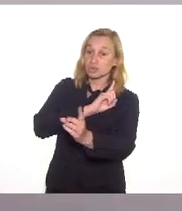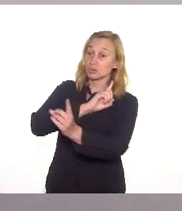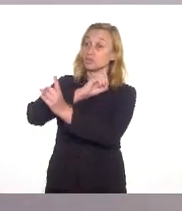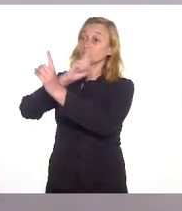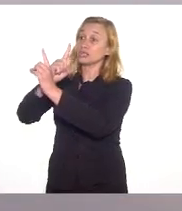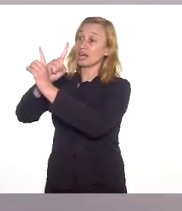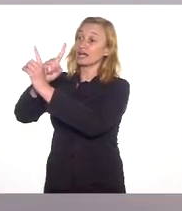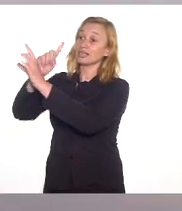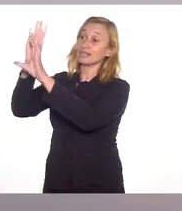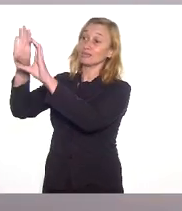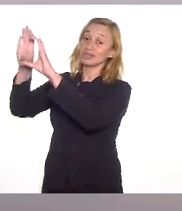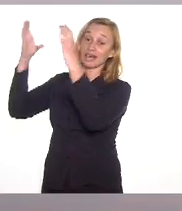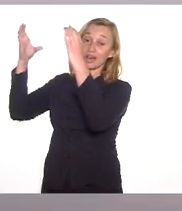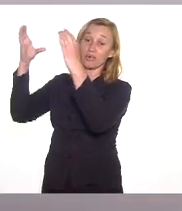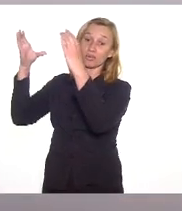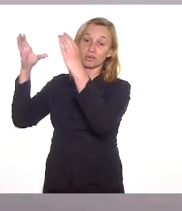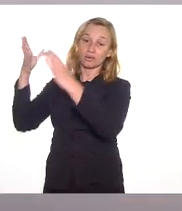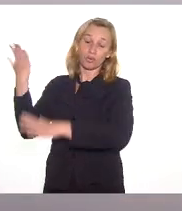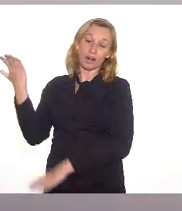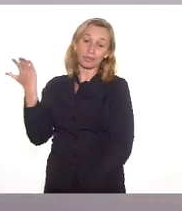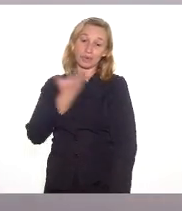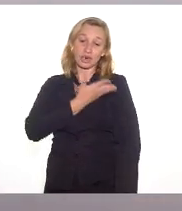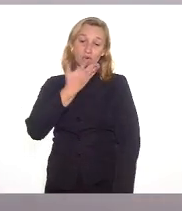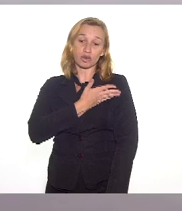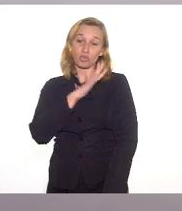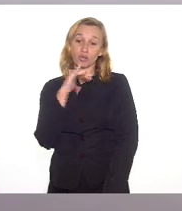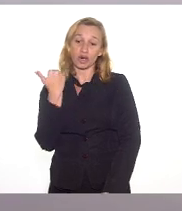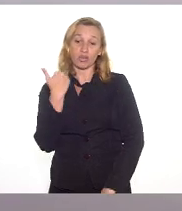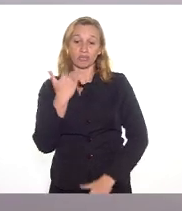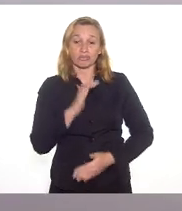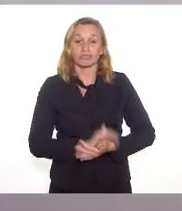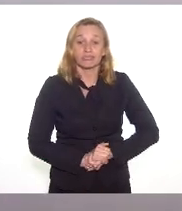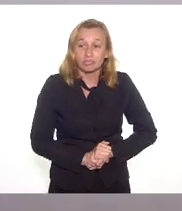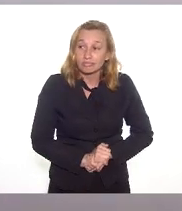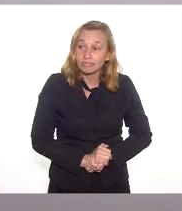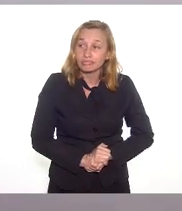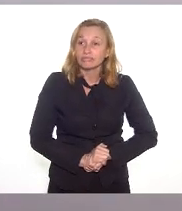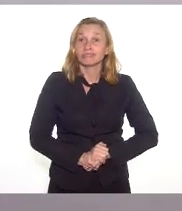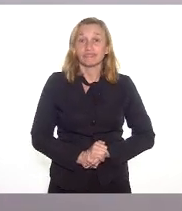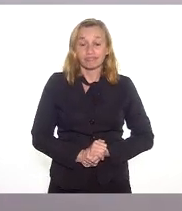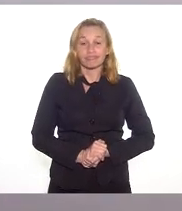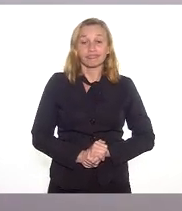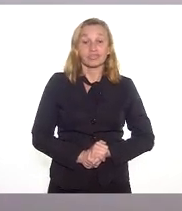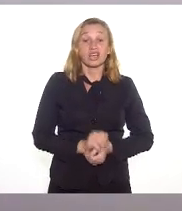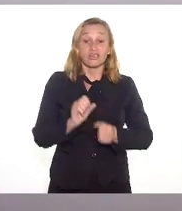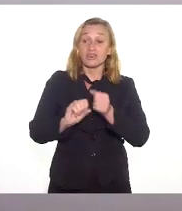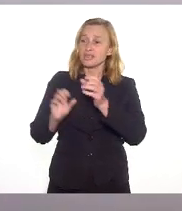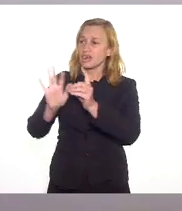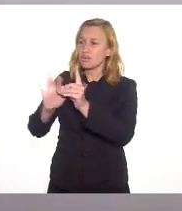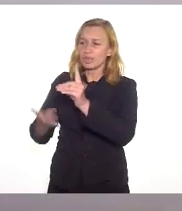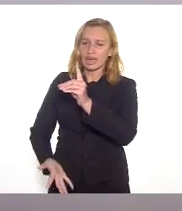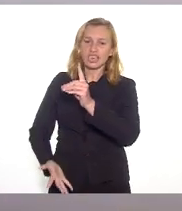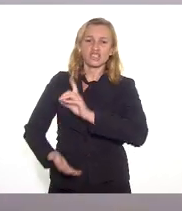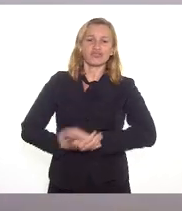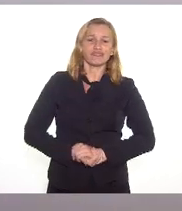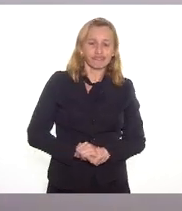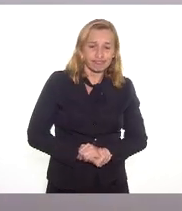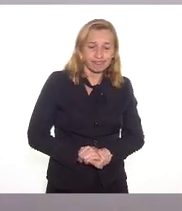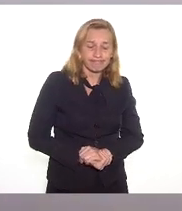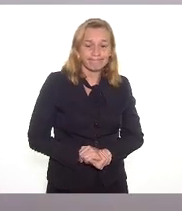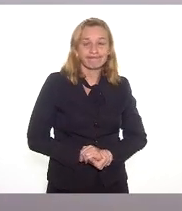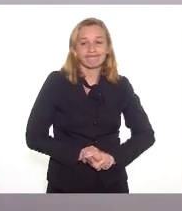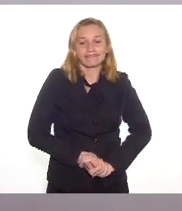espiritual, entendeu? Já deve ter se encontrado. Eles fizeram uma homenagem